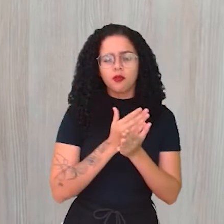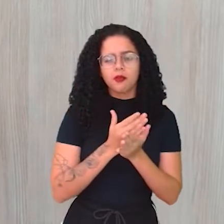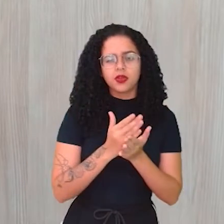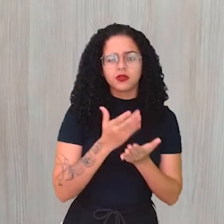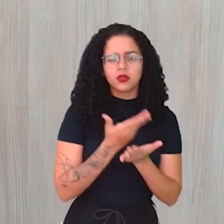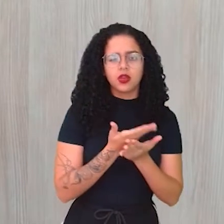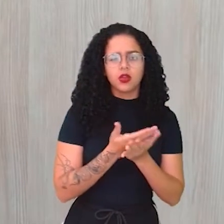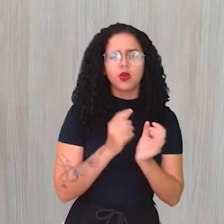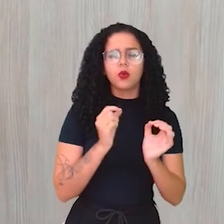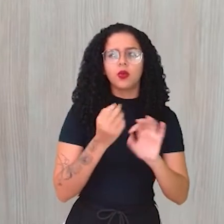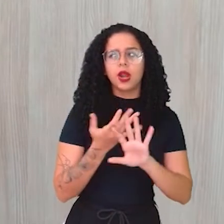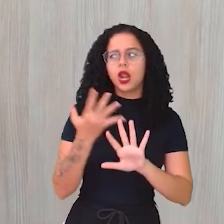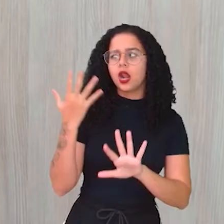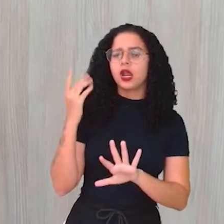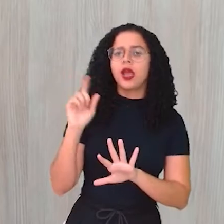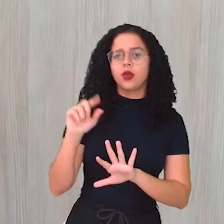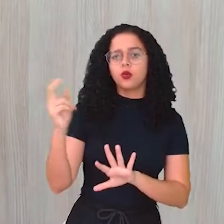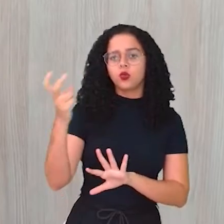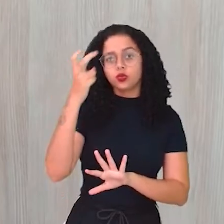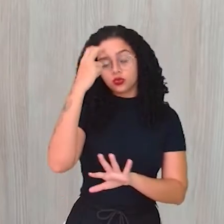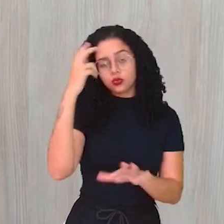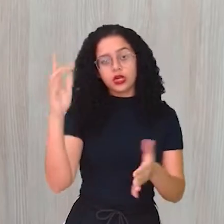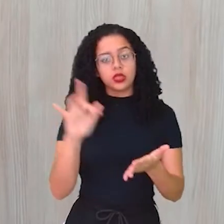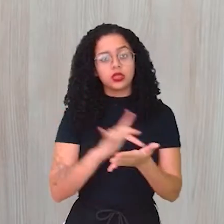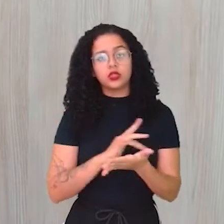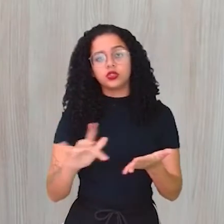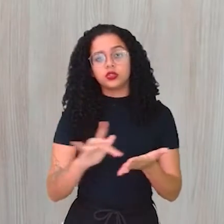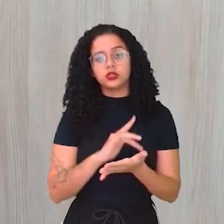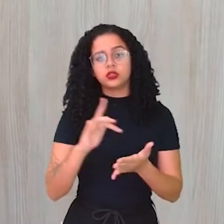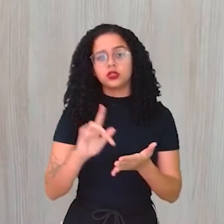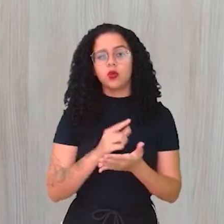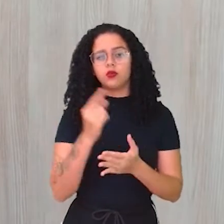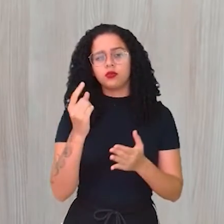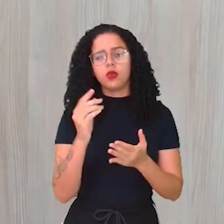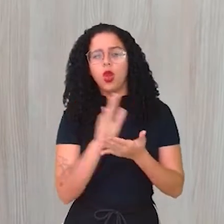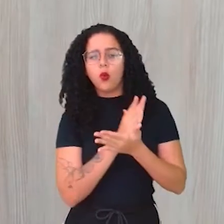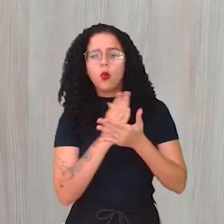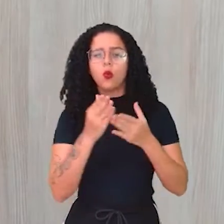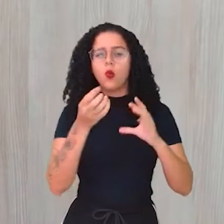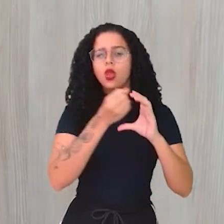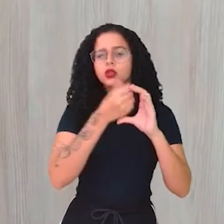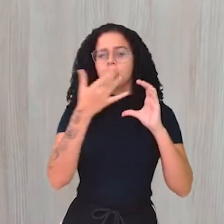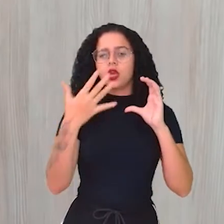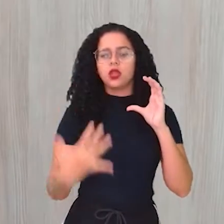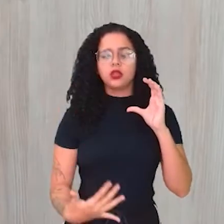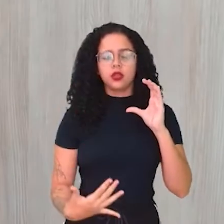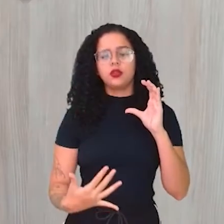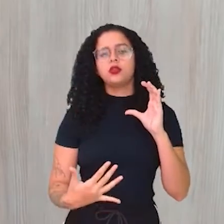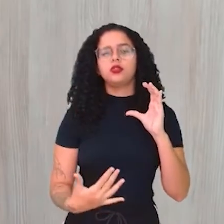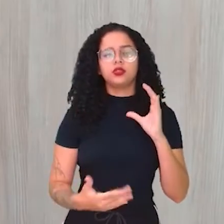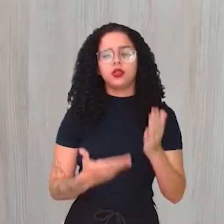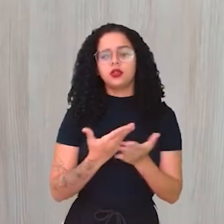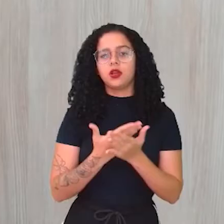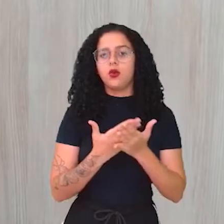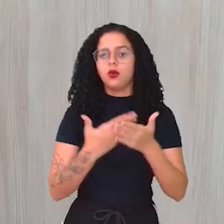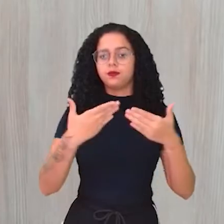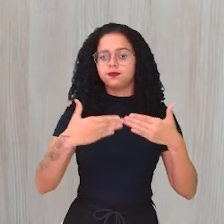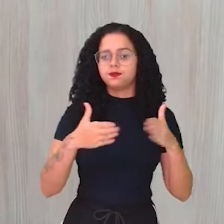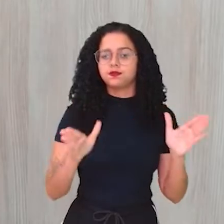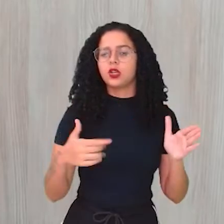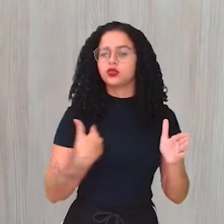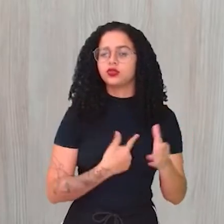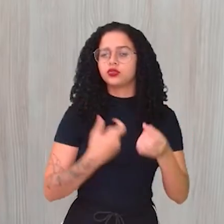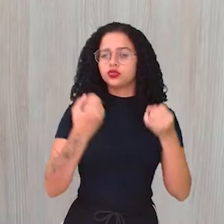aulas, que é da cultura digital, né? Ou seja, uma das características, né, Carla, que a gente trouxe lá naquela aula de abertura e que a gente